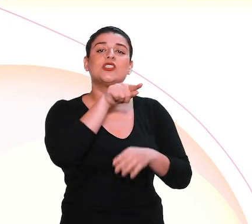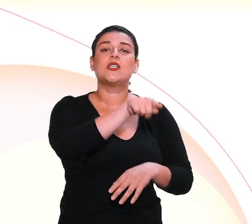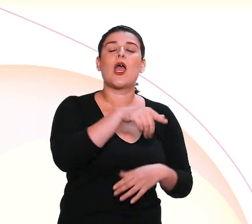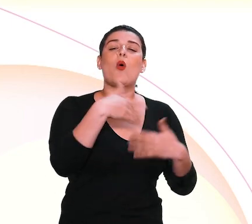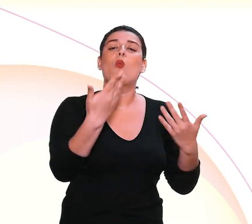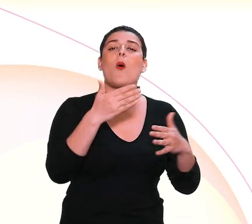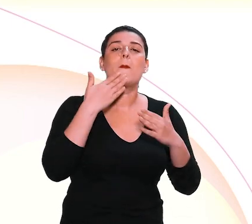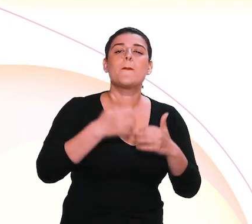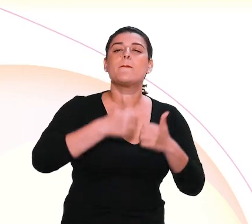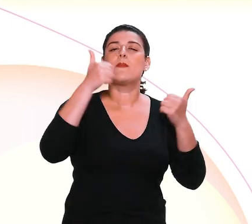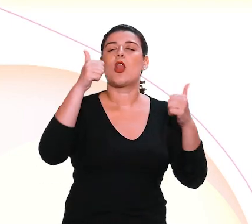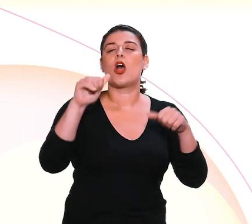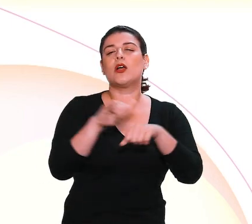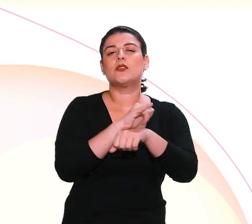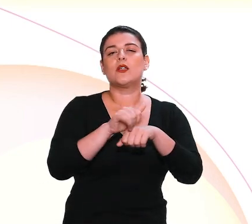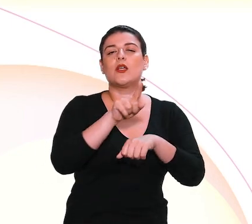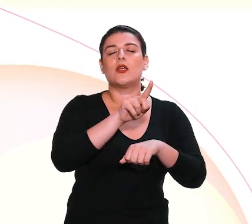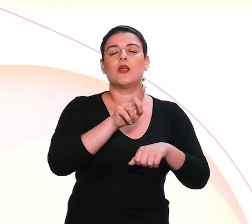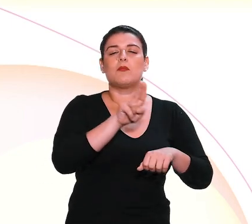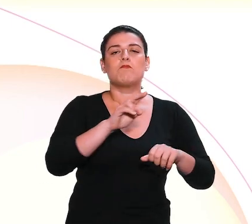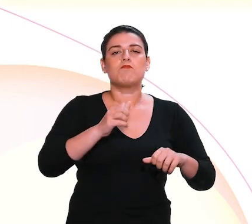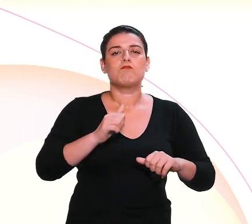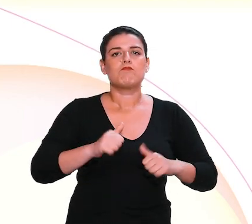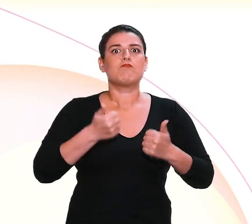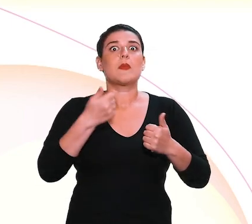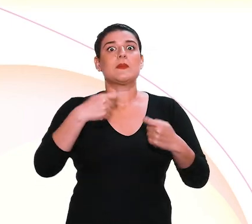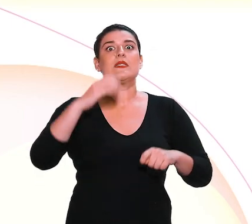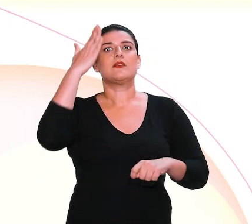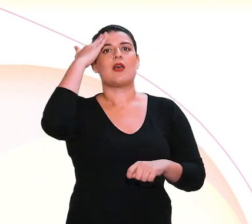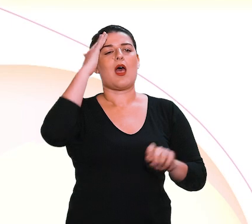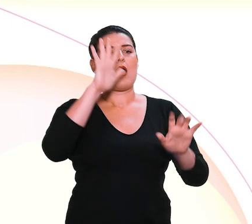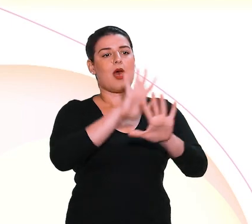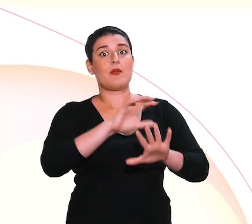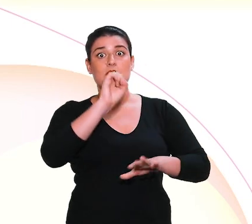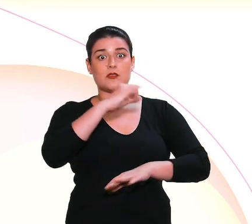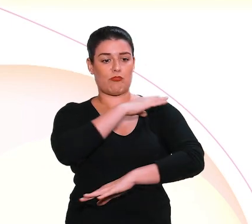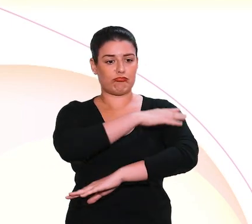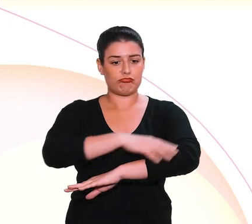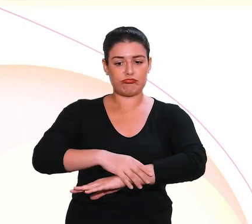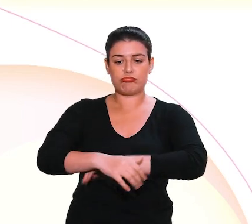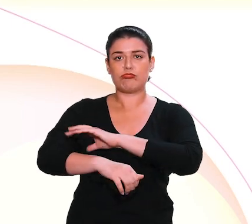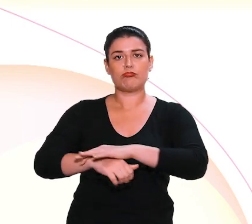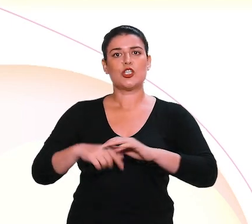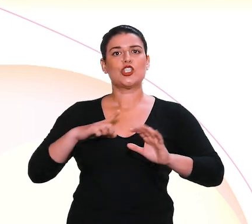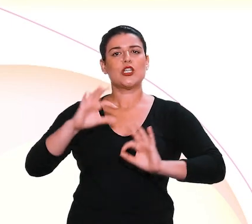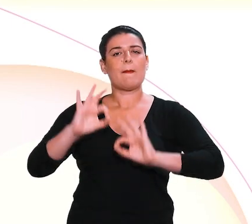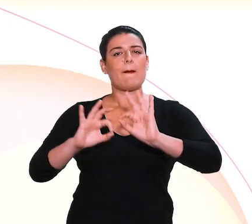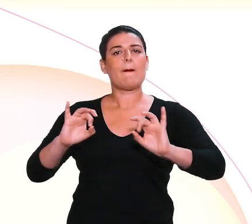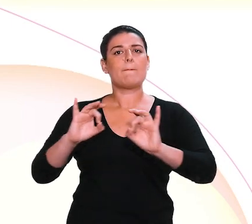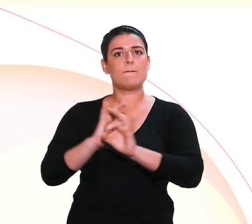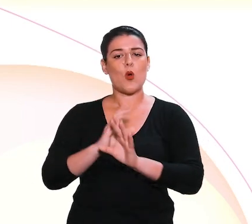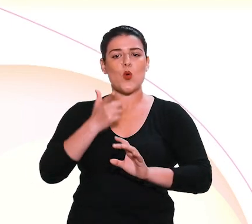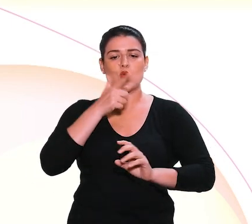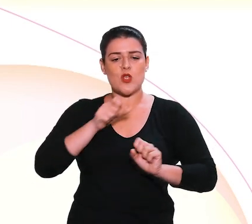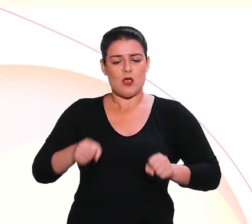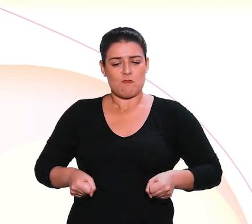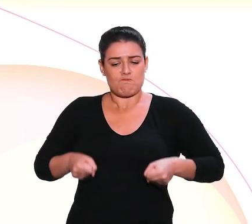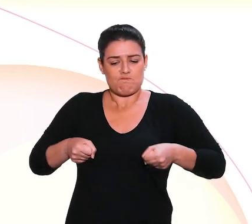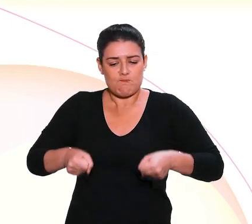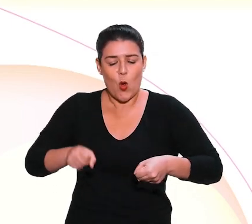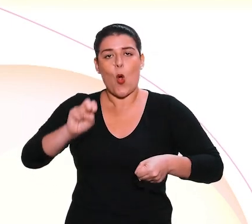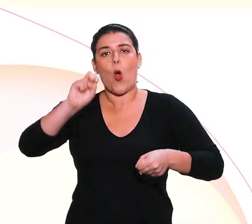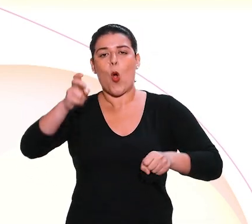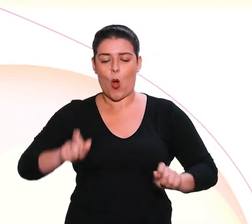nesse momento, antes da prótese ele vai utilizar, eu preciso saber se os membros superiores deles estão preparados para fazer essa força grande que